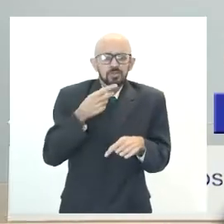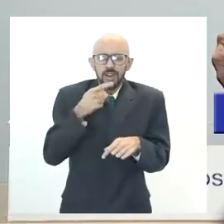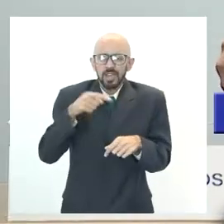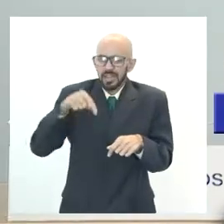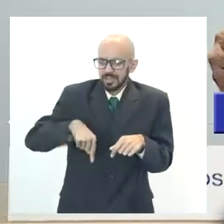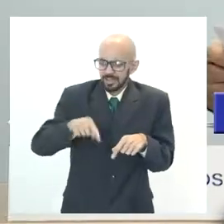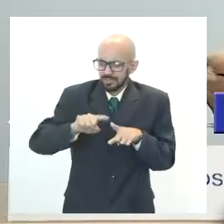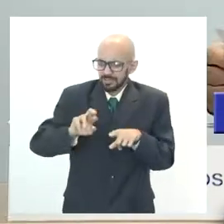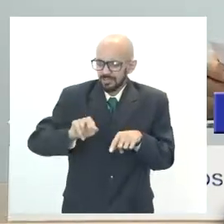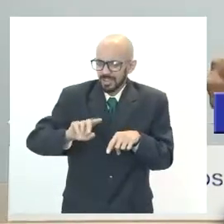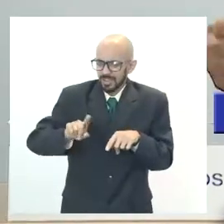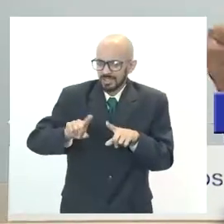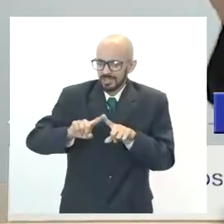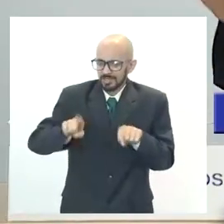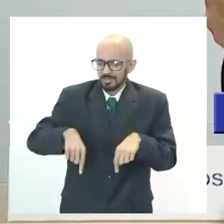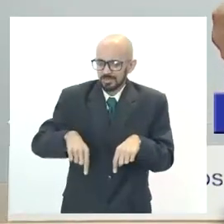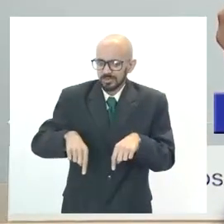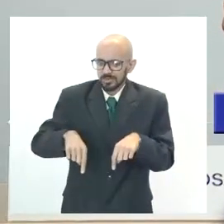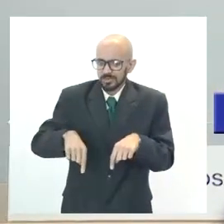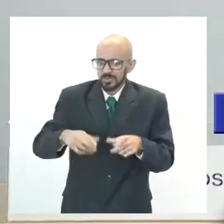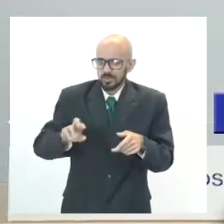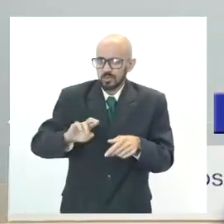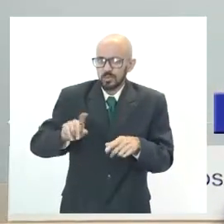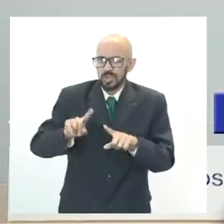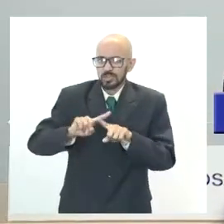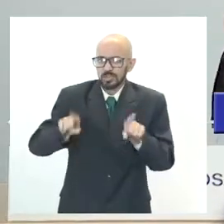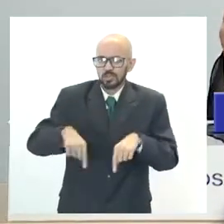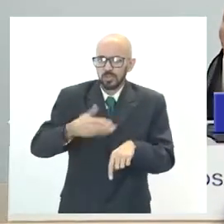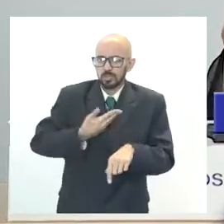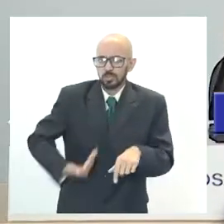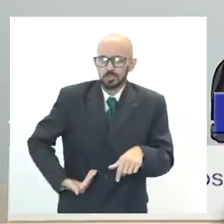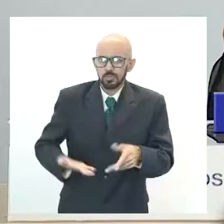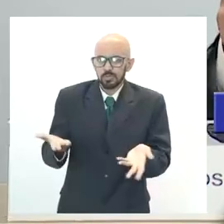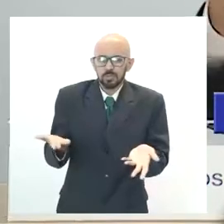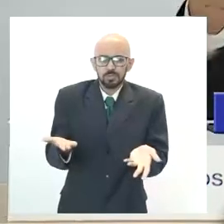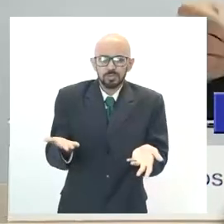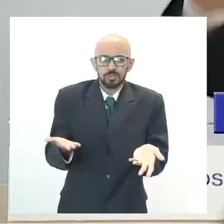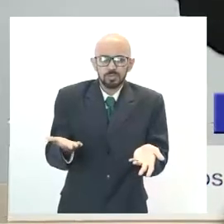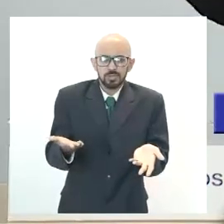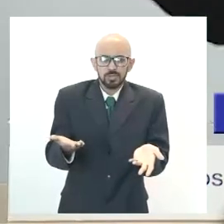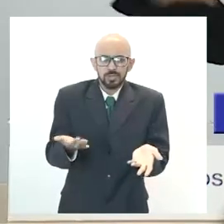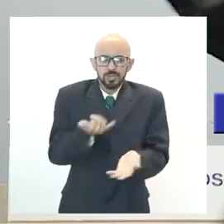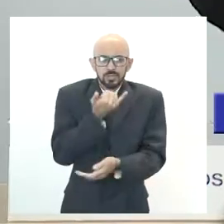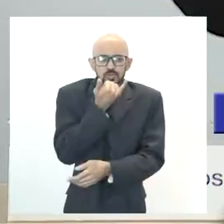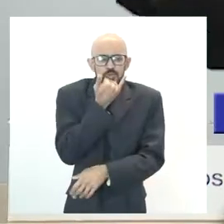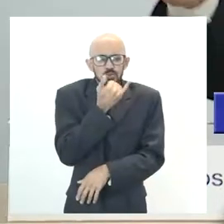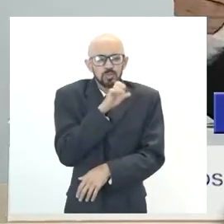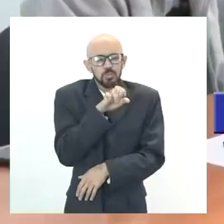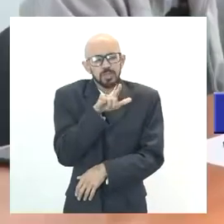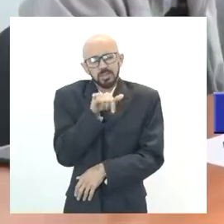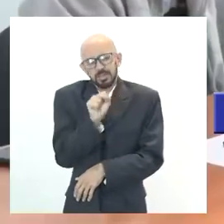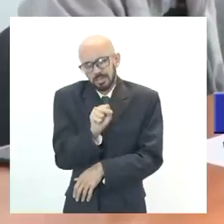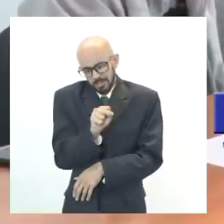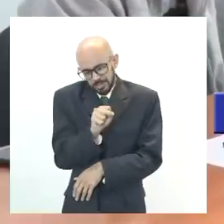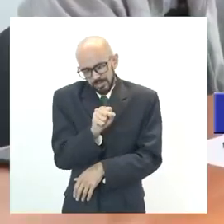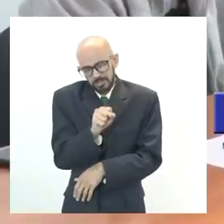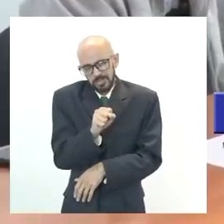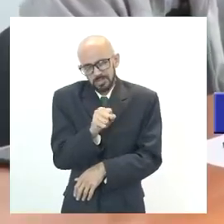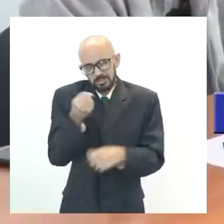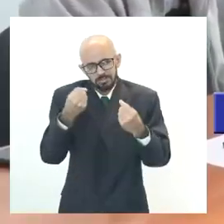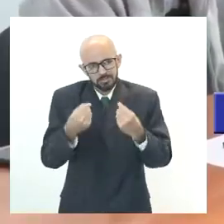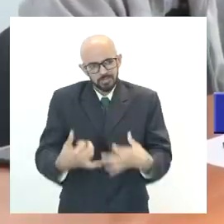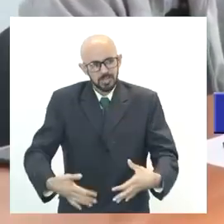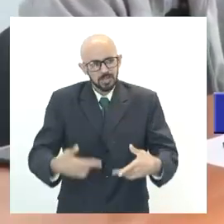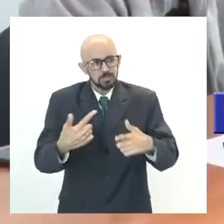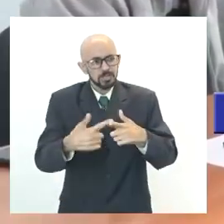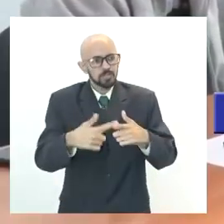servidor público no é empregado público não então Elias desculpa fazer essa dessa volta toda que o